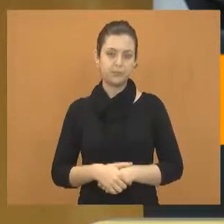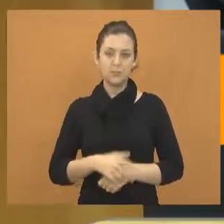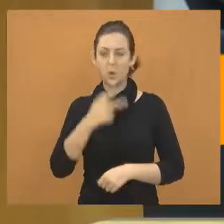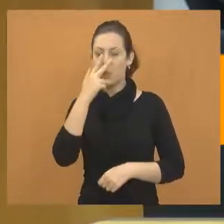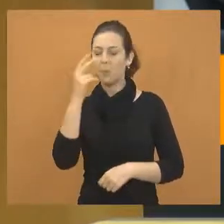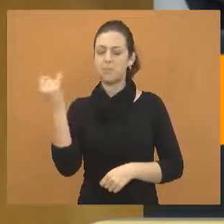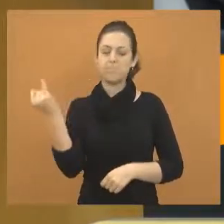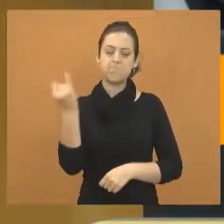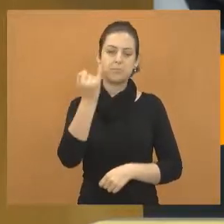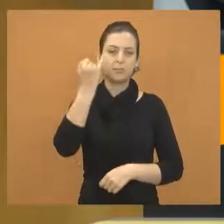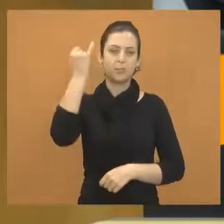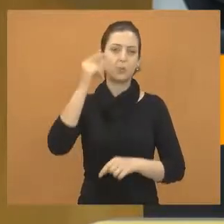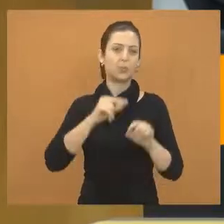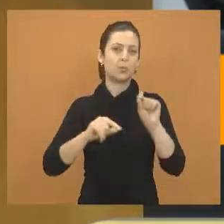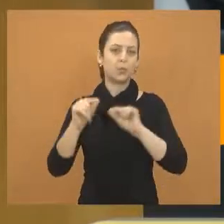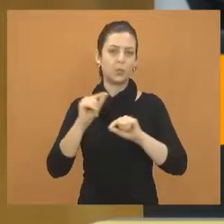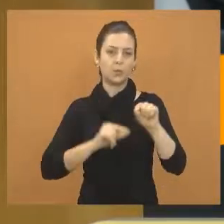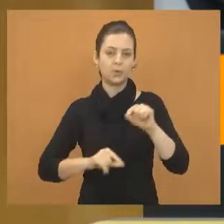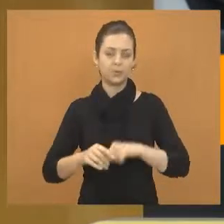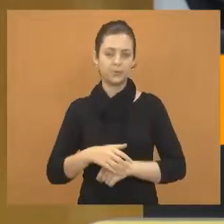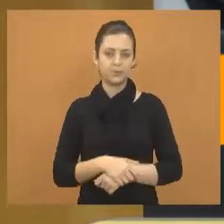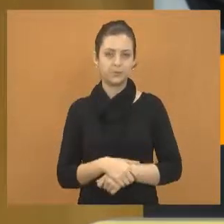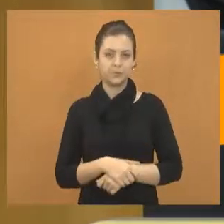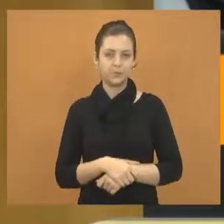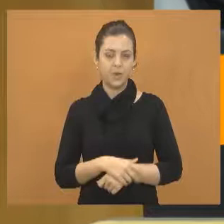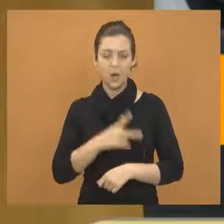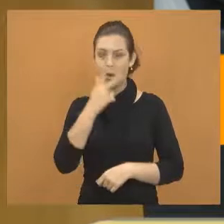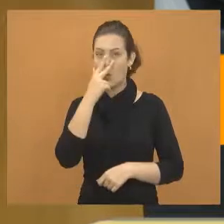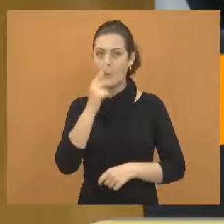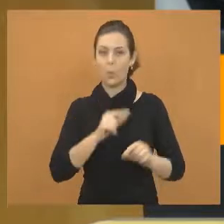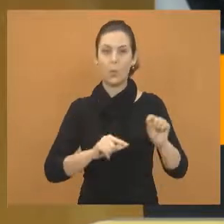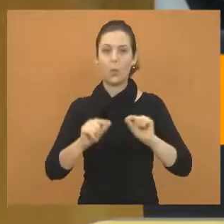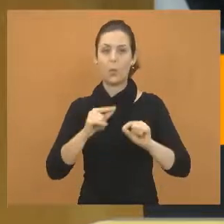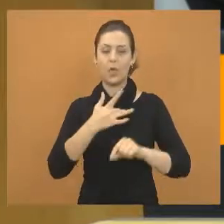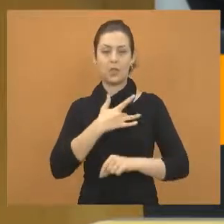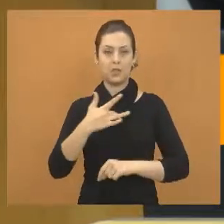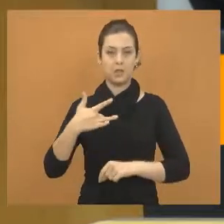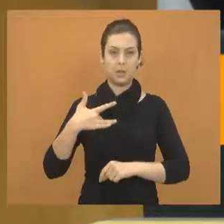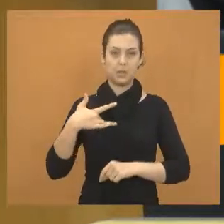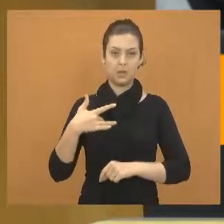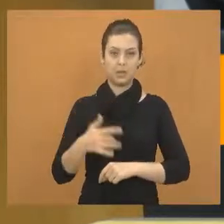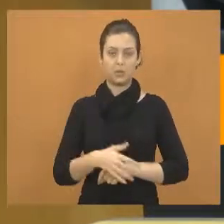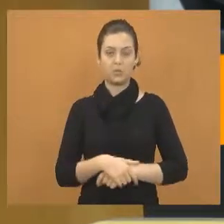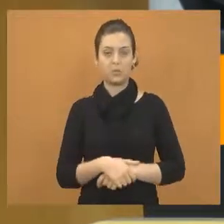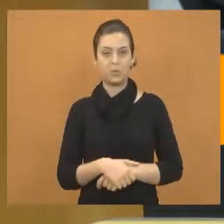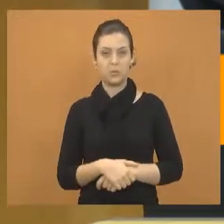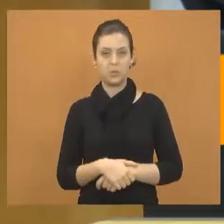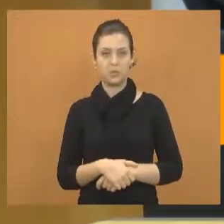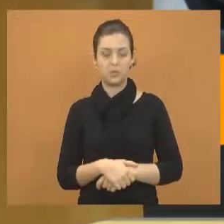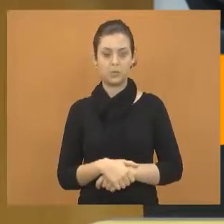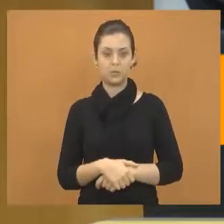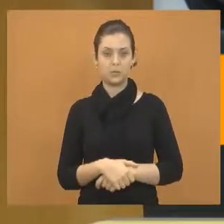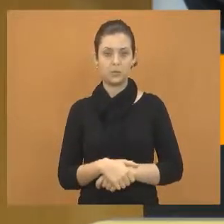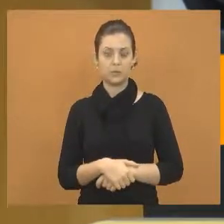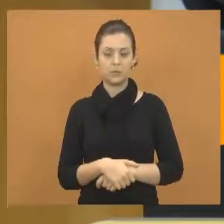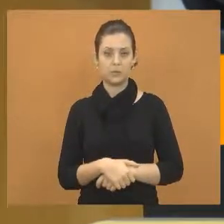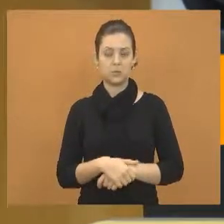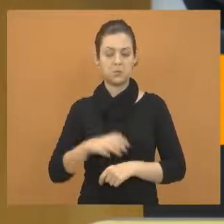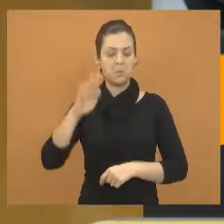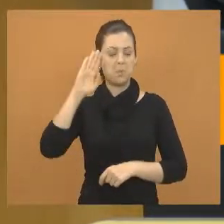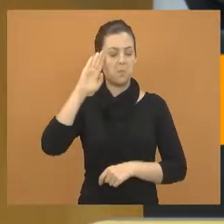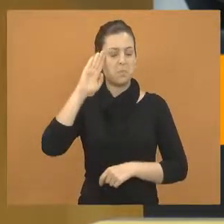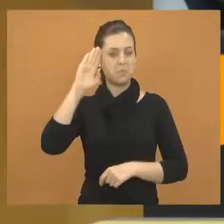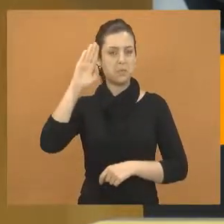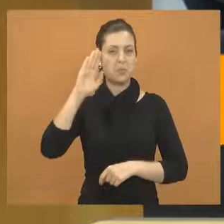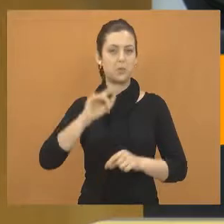muito importante. Eu acho que a saúde é o